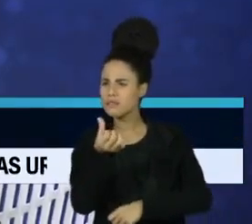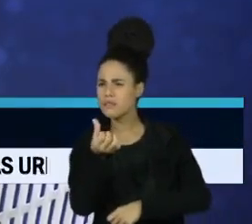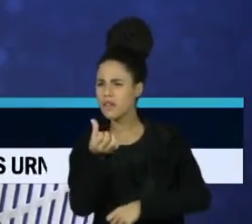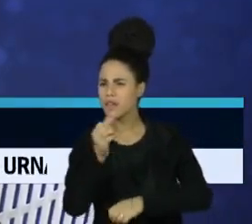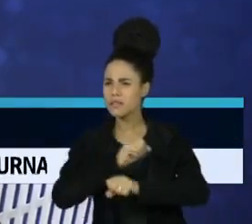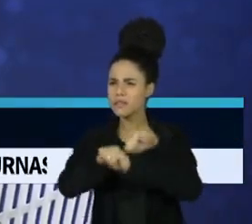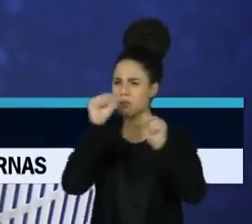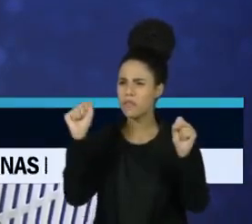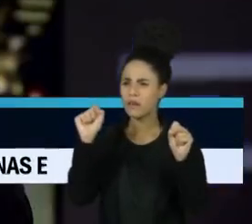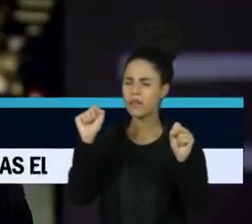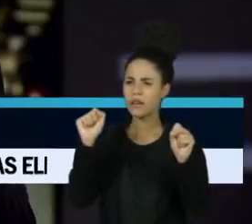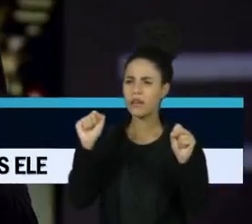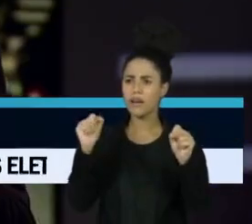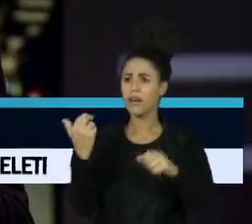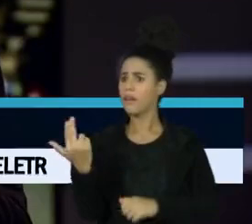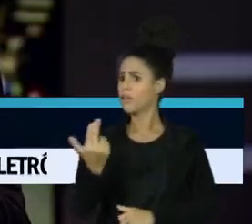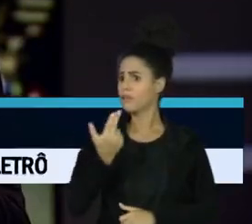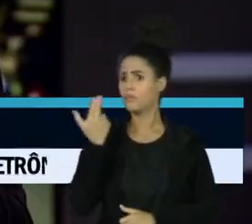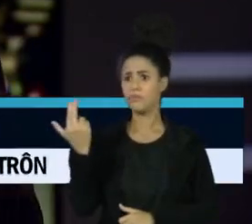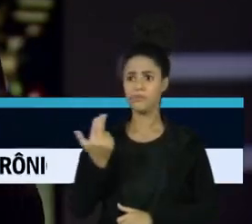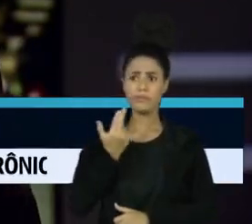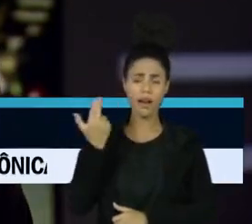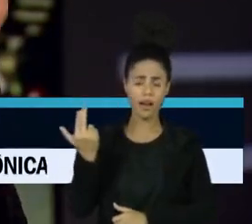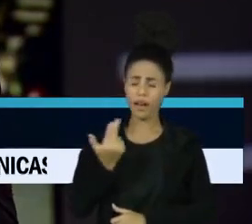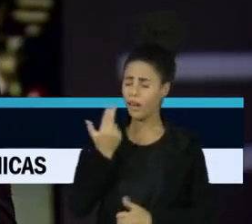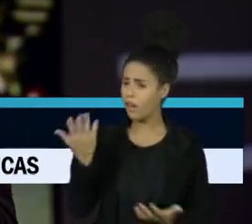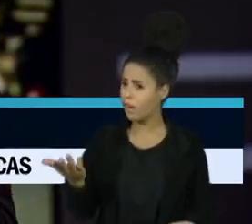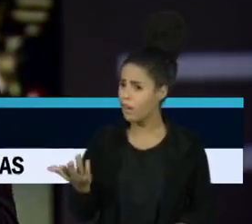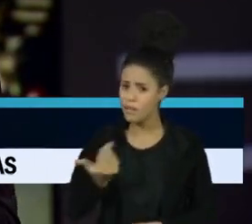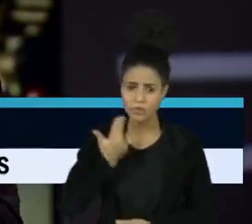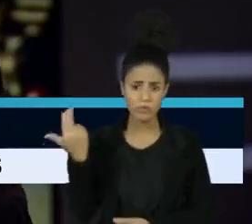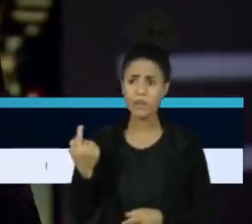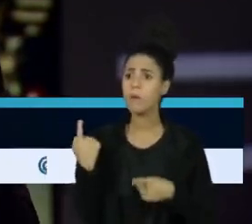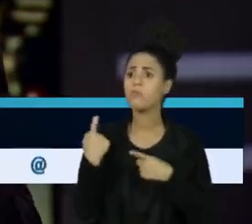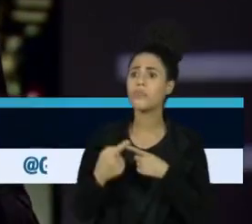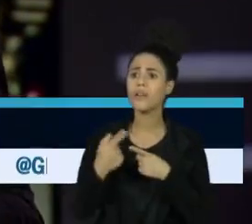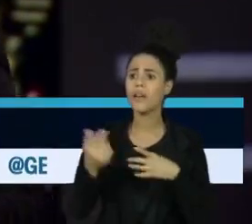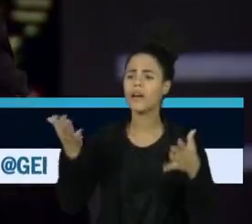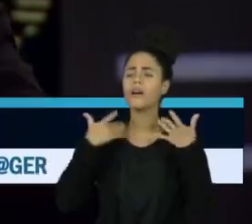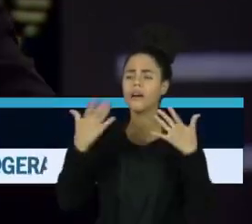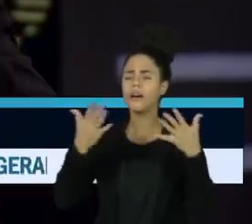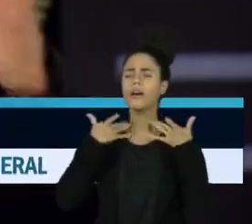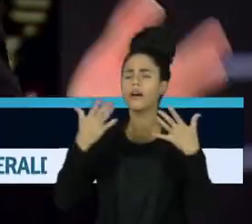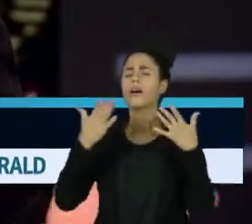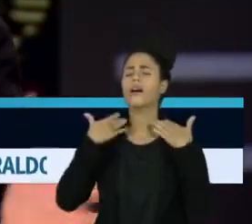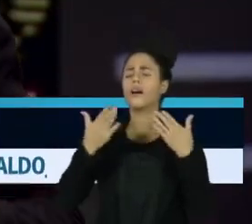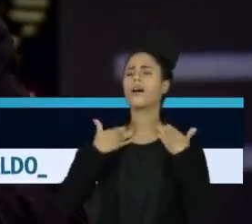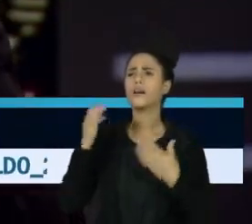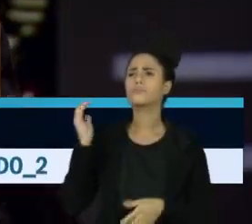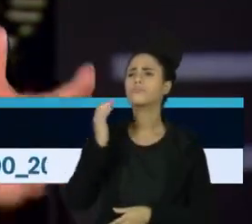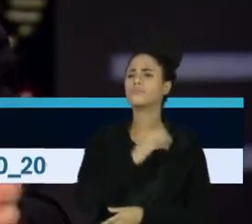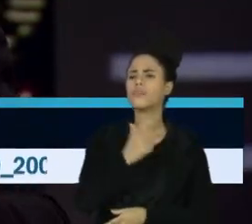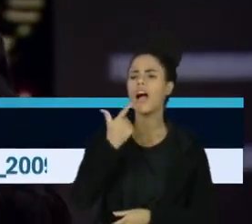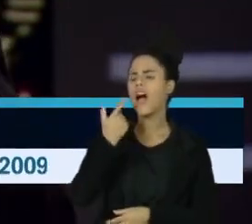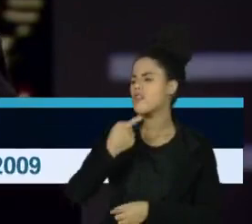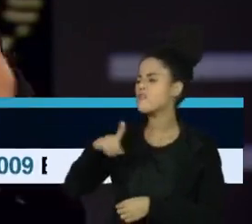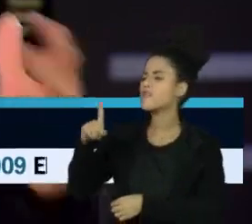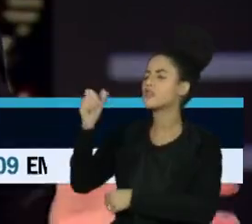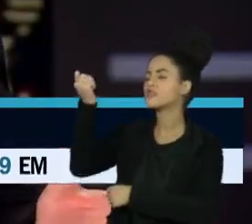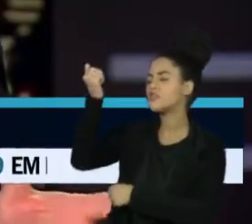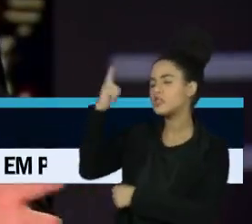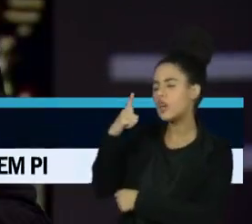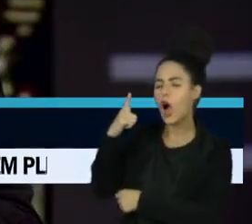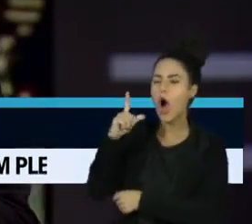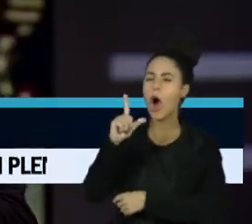tem que e mudar o nosso Imaginário do calor é a a ideia de que a gente vai tomar sol vai para